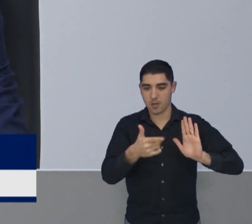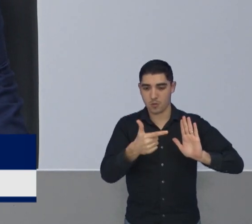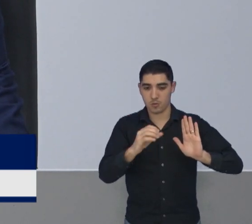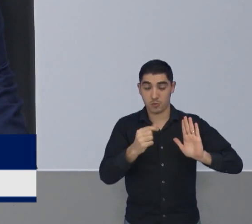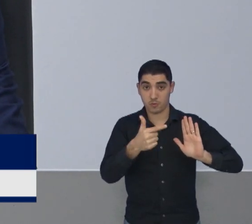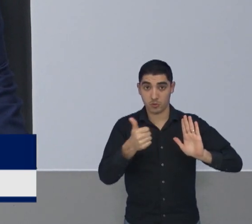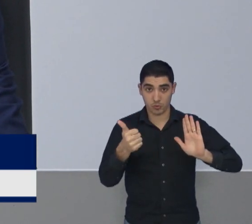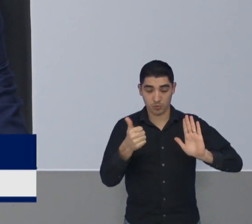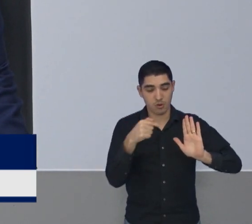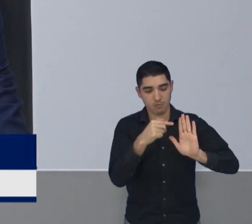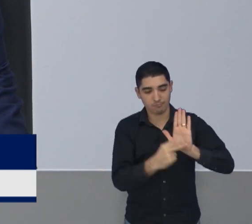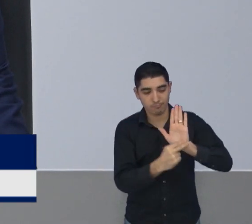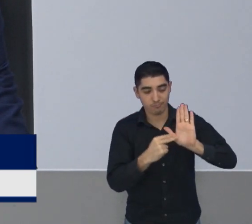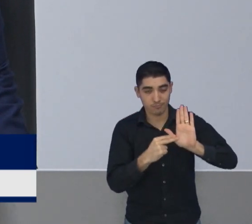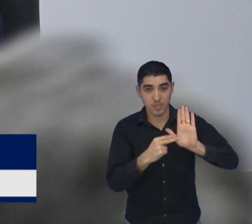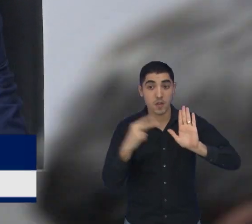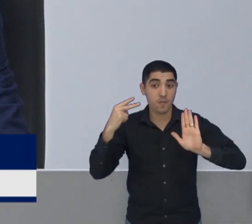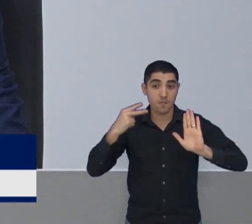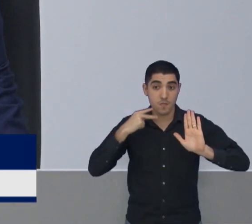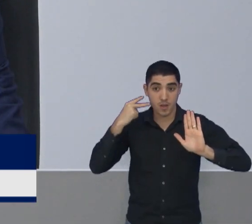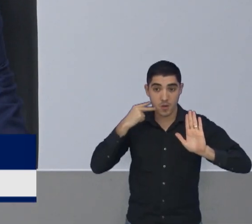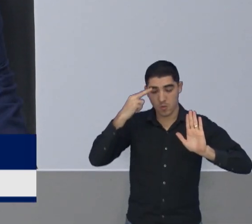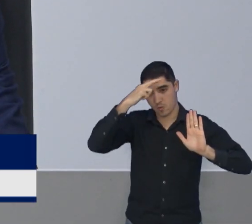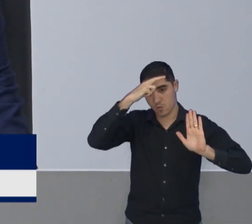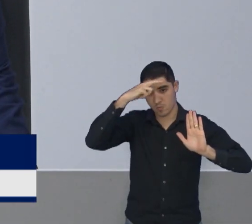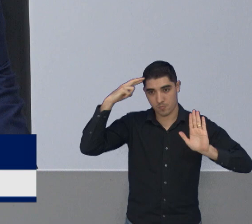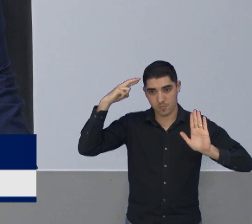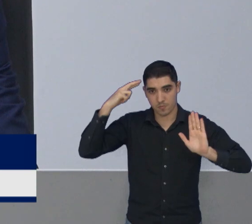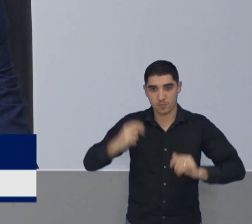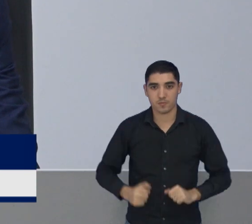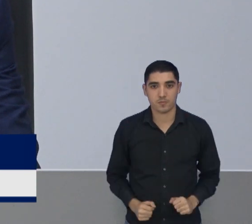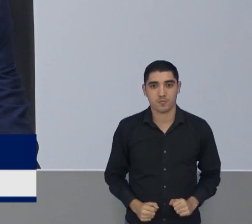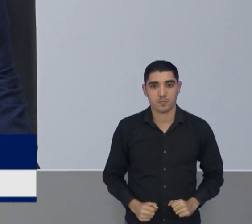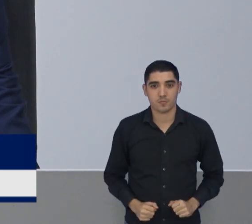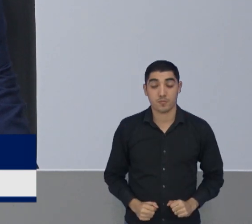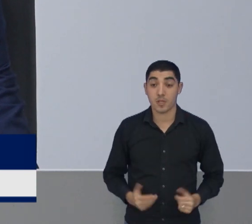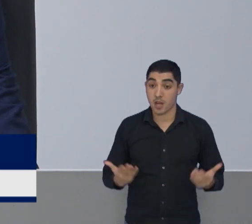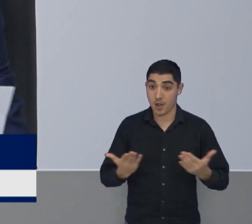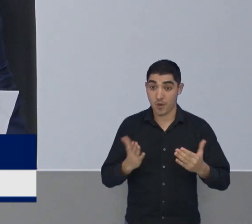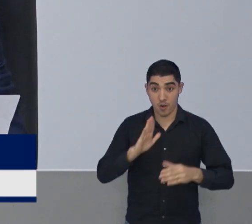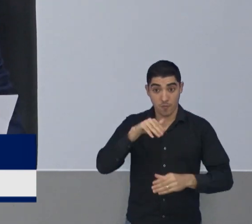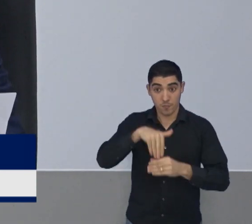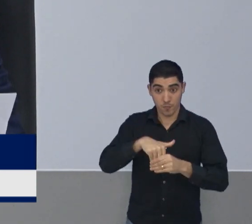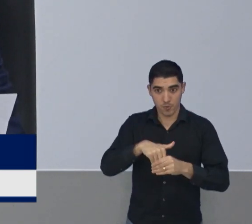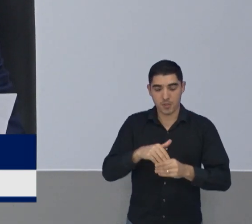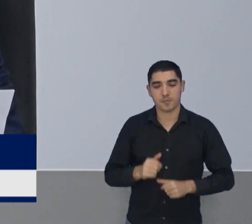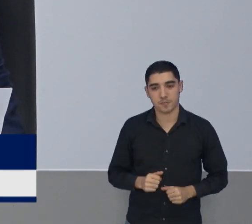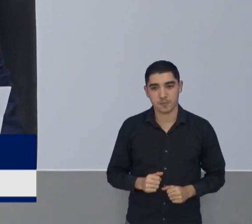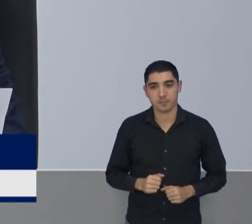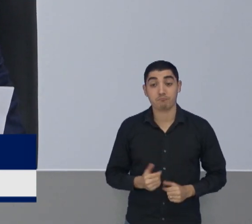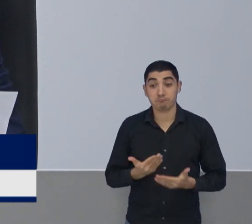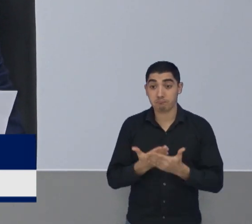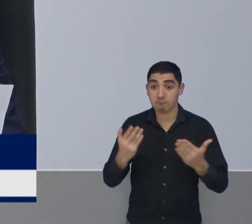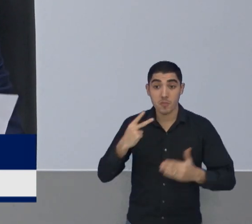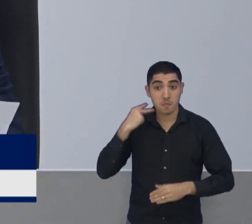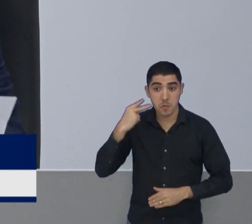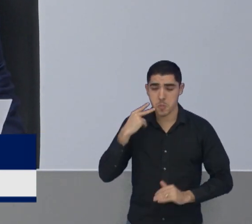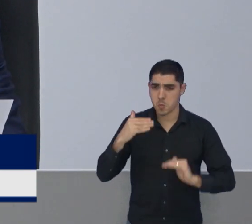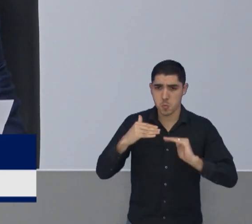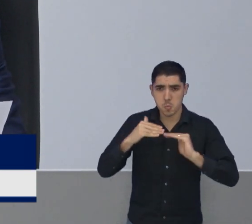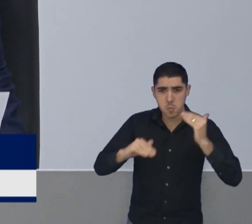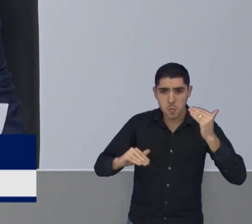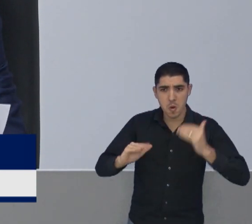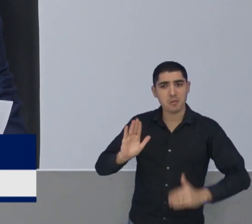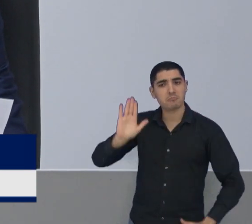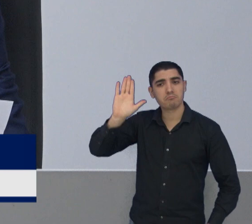75/2021, autoria do vereador Roberto Chagas. Em votação, o processo. Vereadores favoráveis permaneçam como